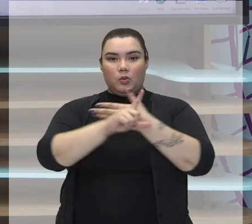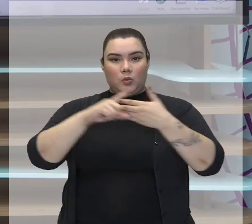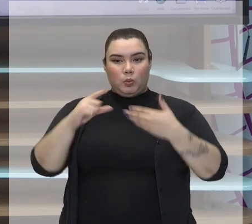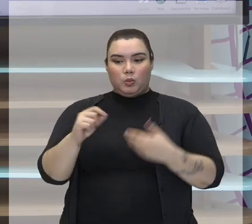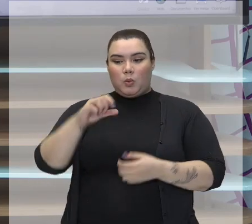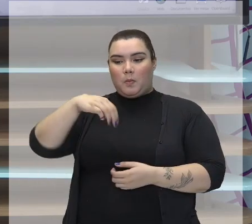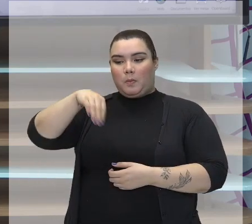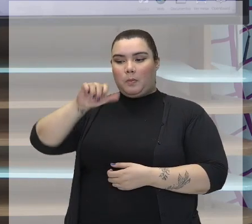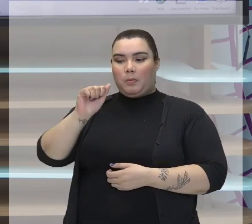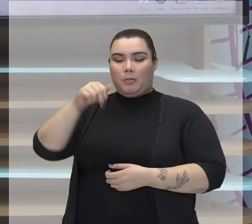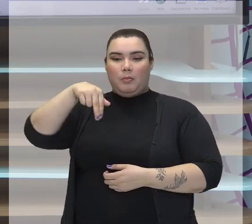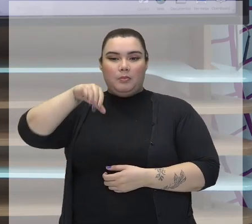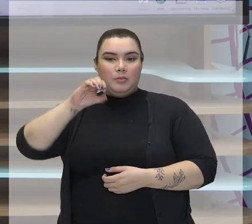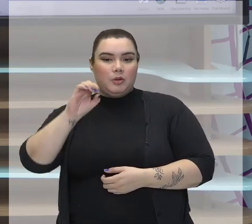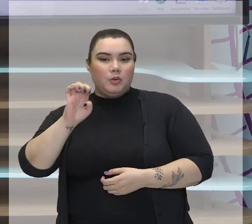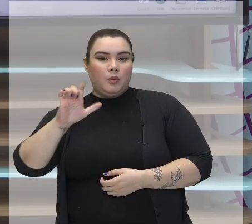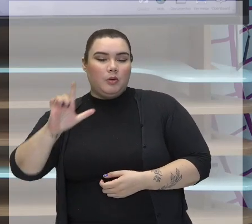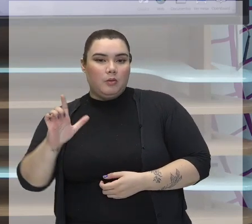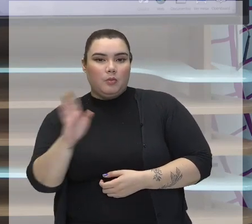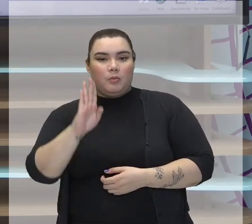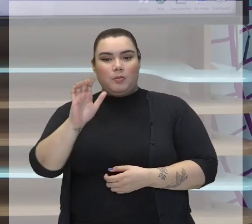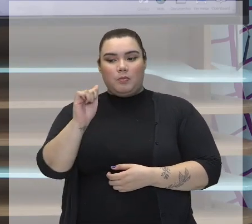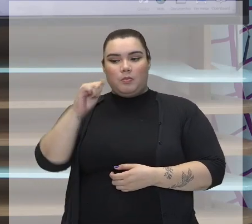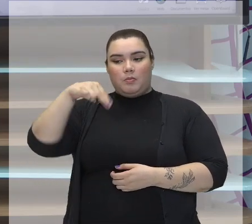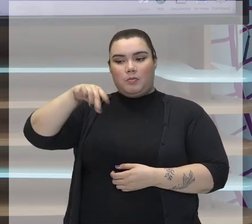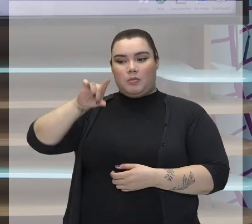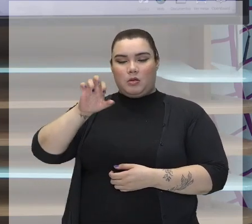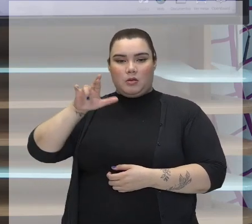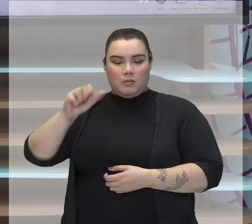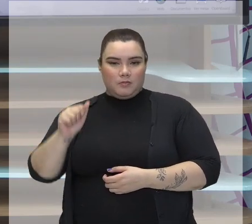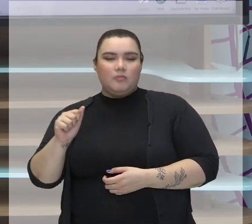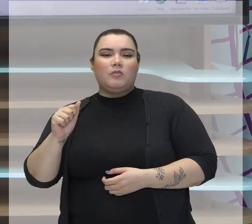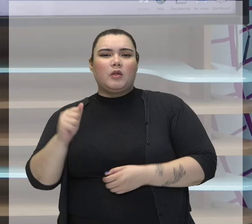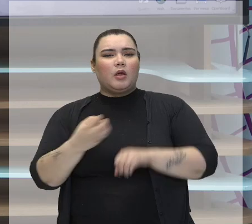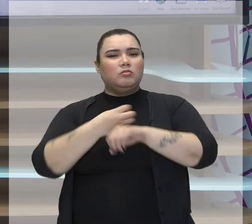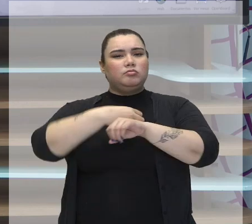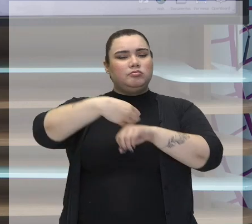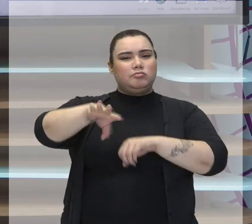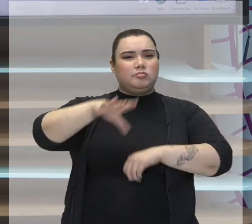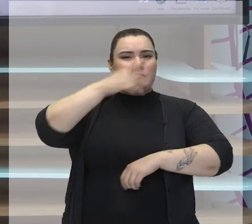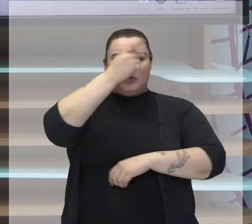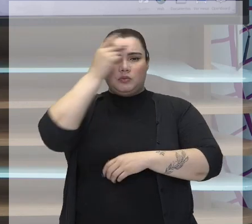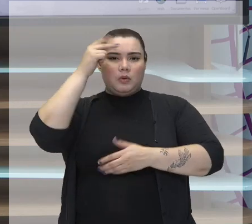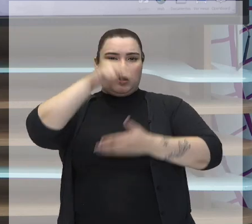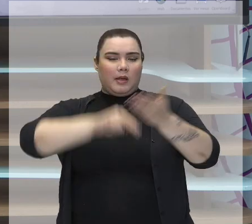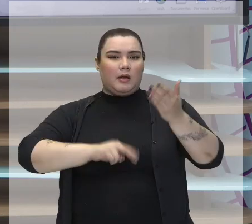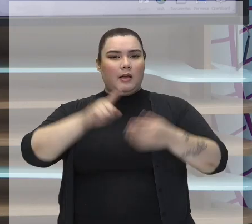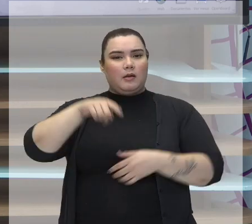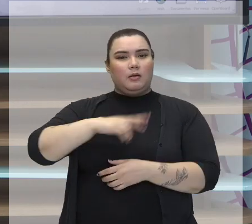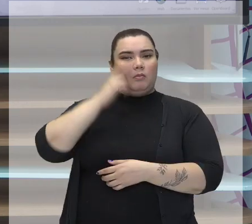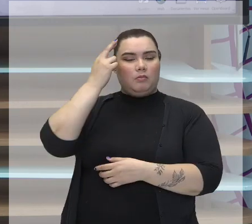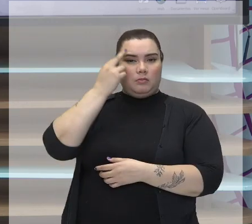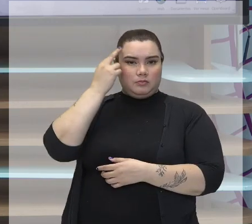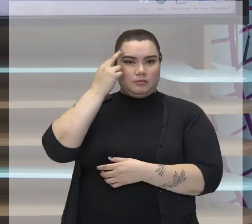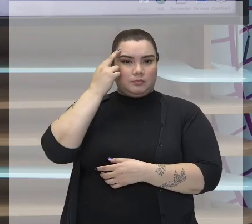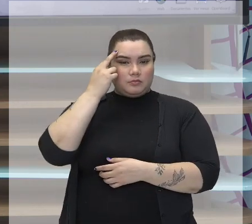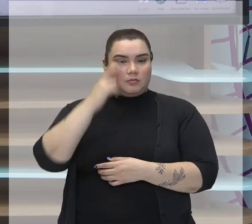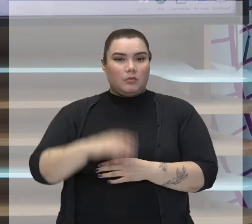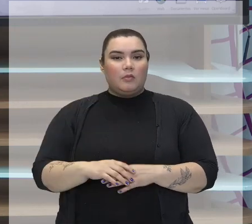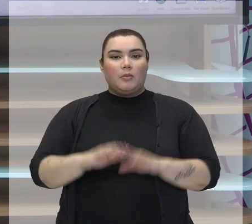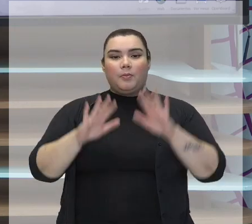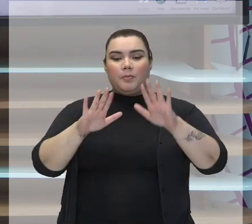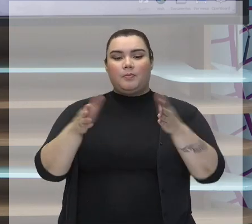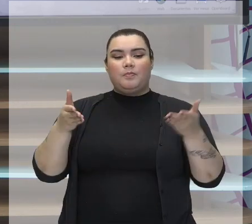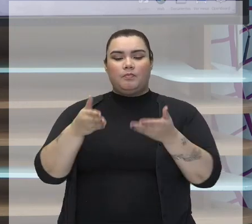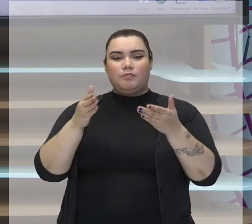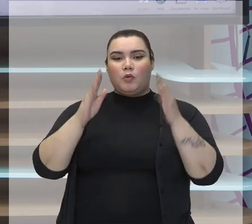traz essa reflexão para o leitor. Agora nós vamos analisar